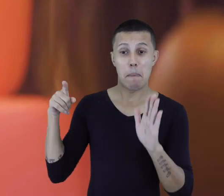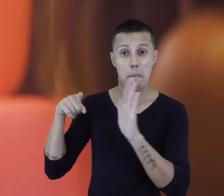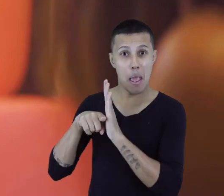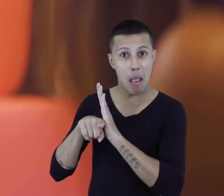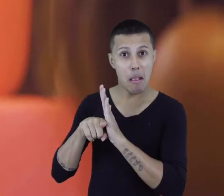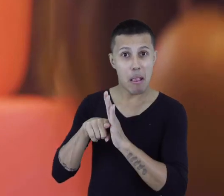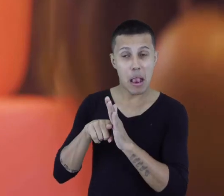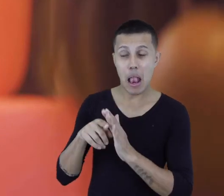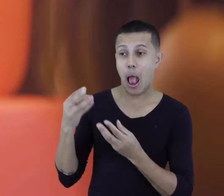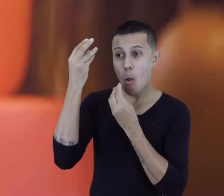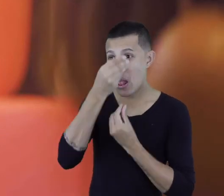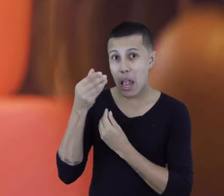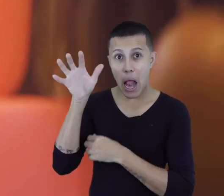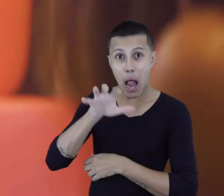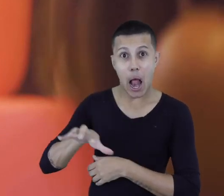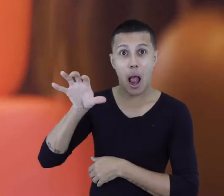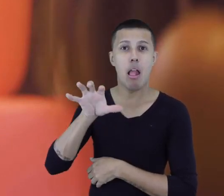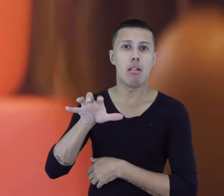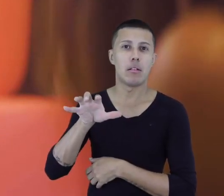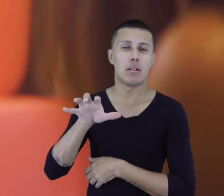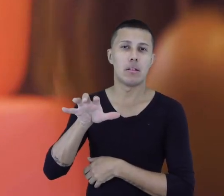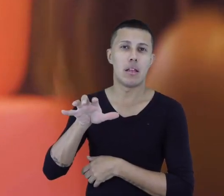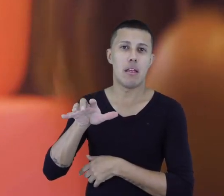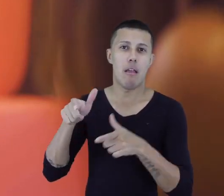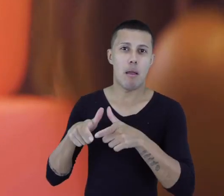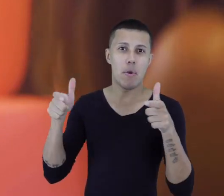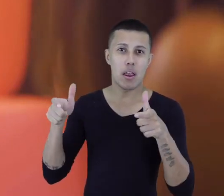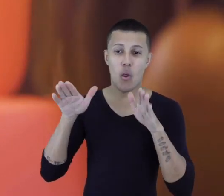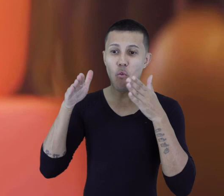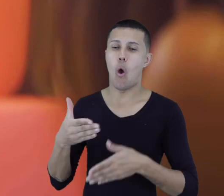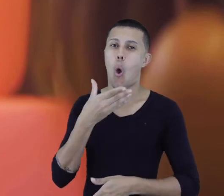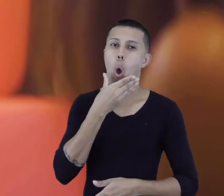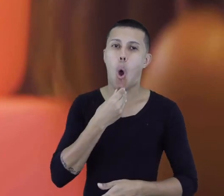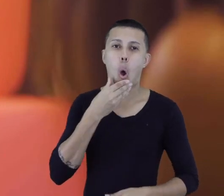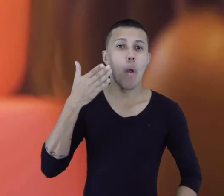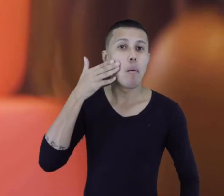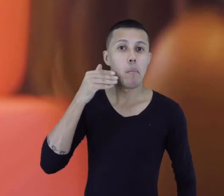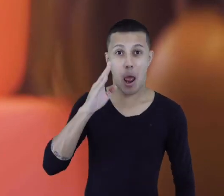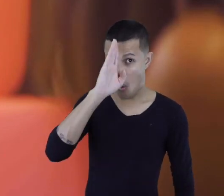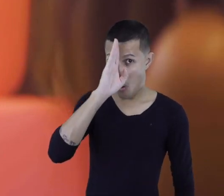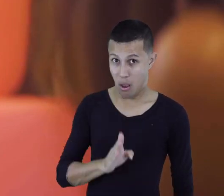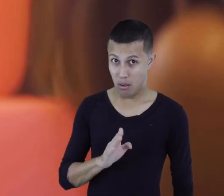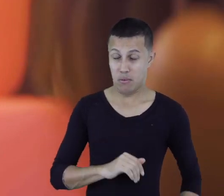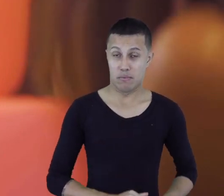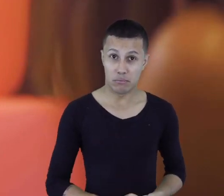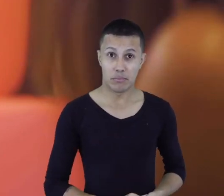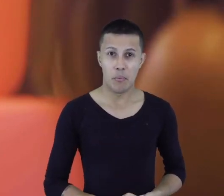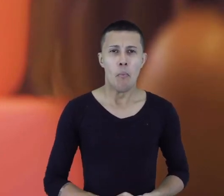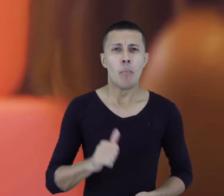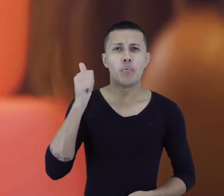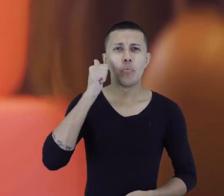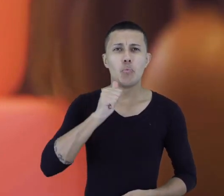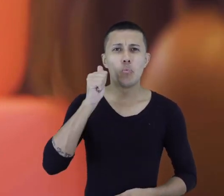de sexualidade foram desenvolvidos na sua grande, maciça maioria em cima do homem branco hétero. A mulher, ela é